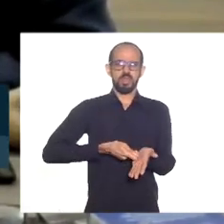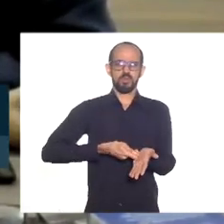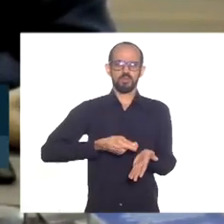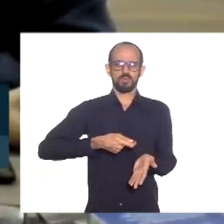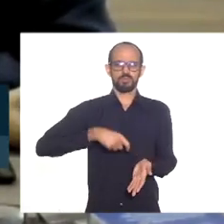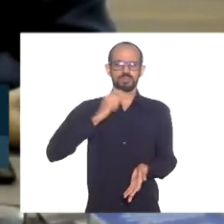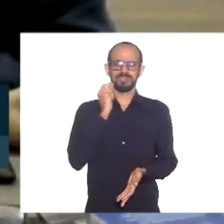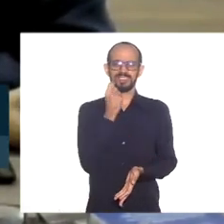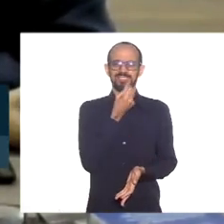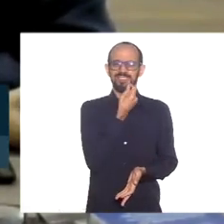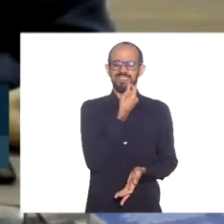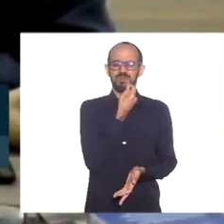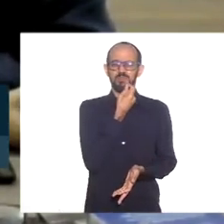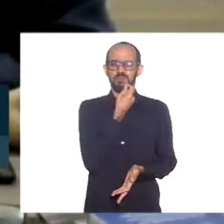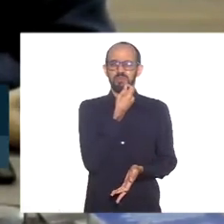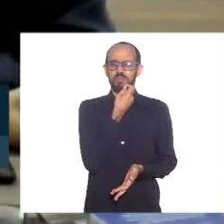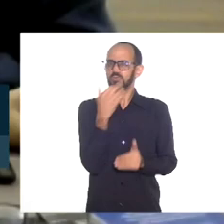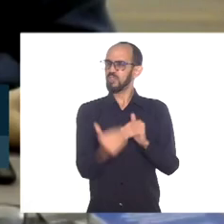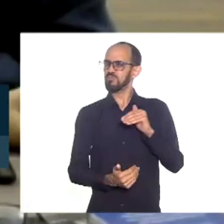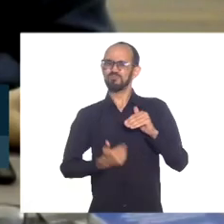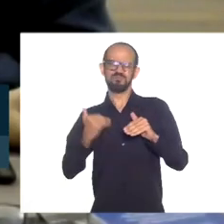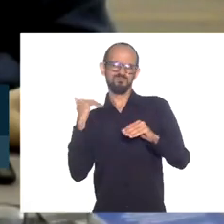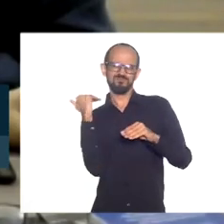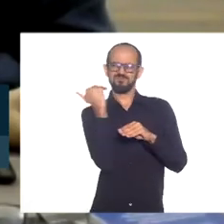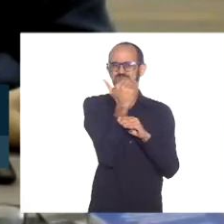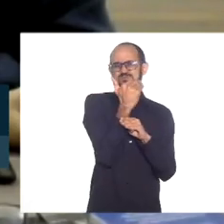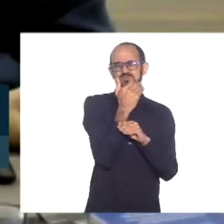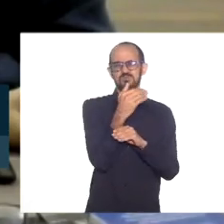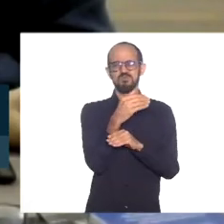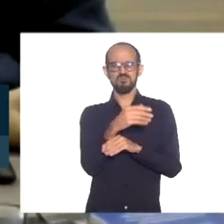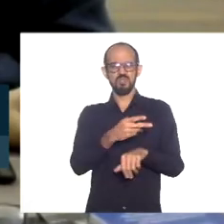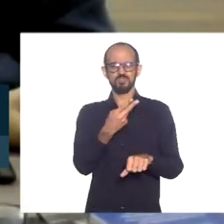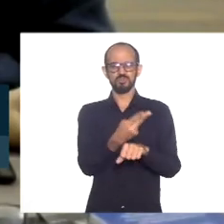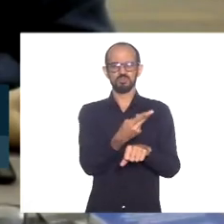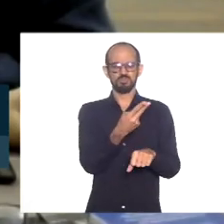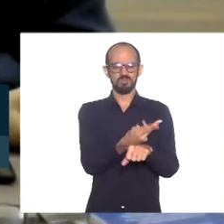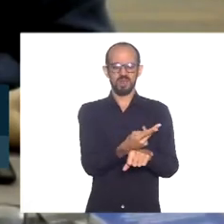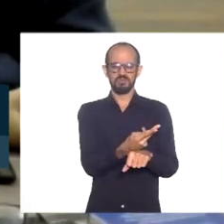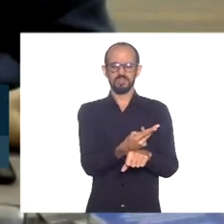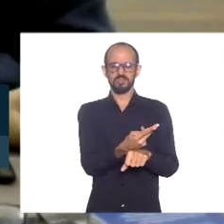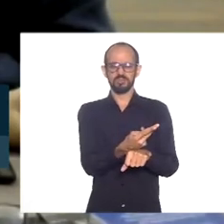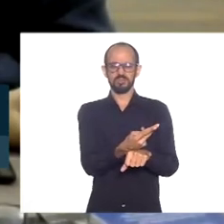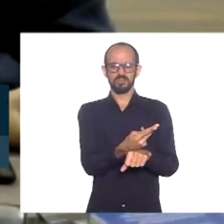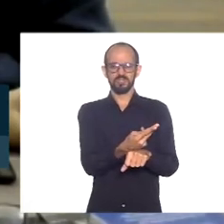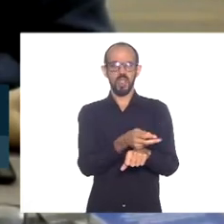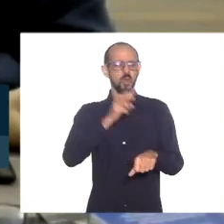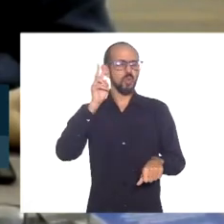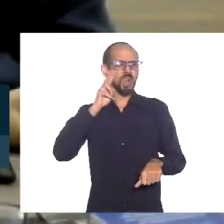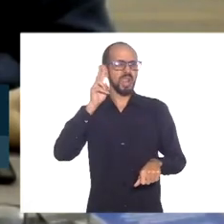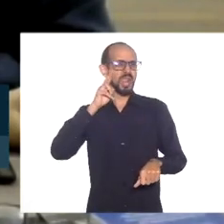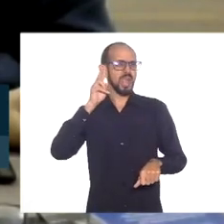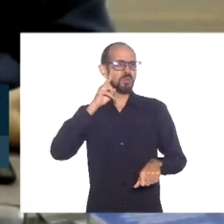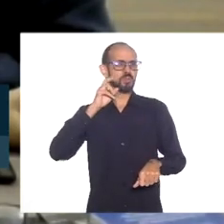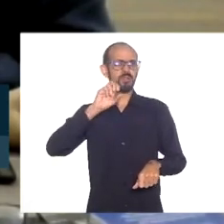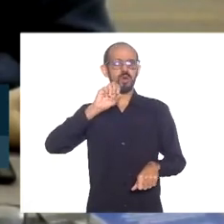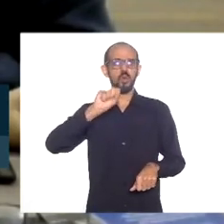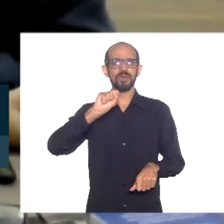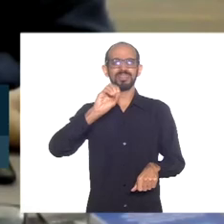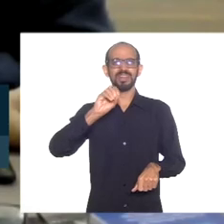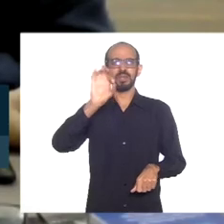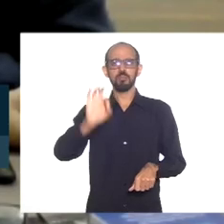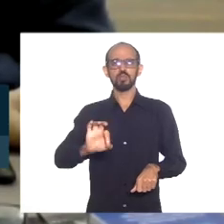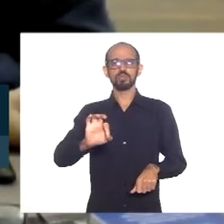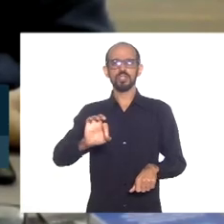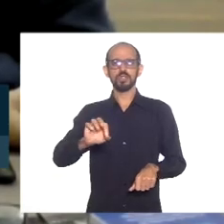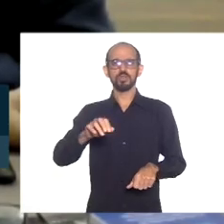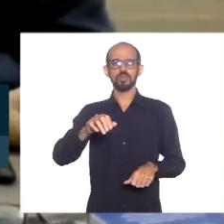foi recorde, os bônus. Lembro bem do entorno de Sapinhoá, do bloco lá, Magda, saiu com 80% de